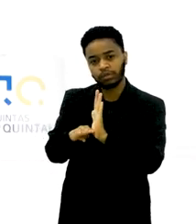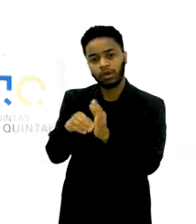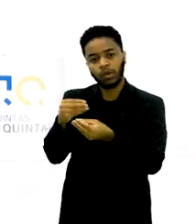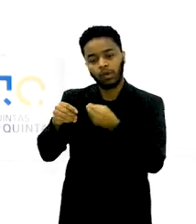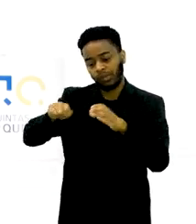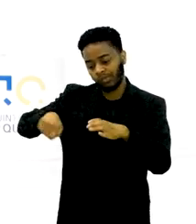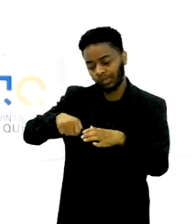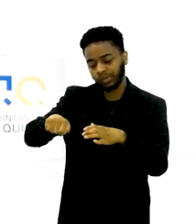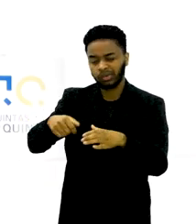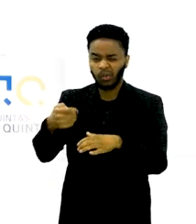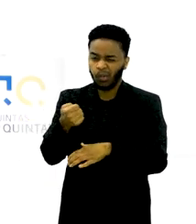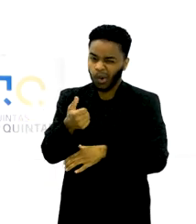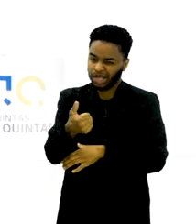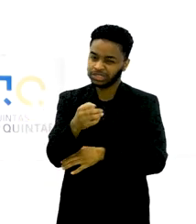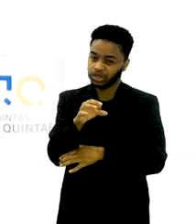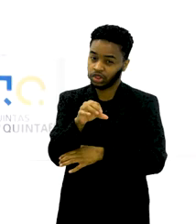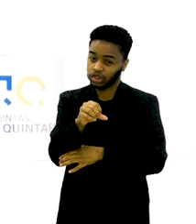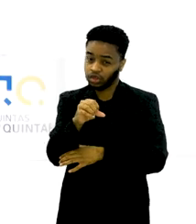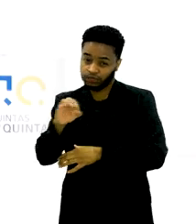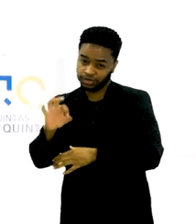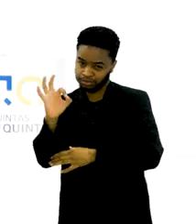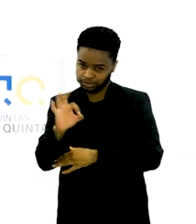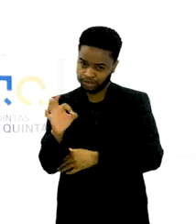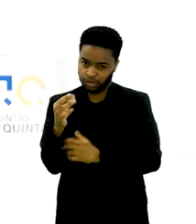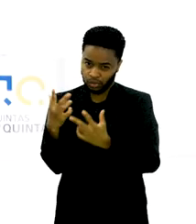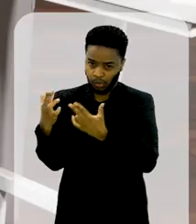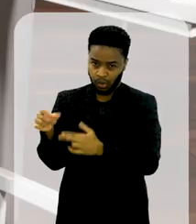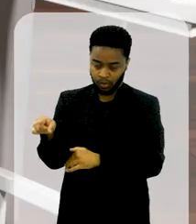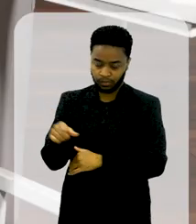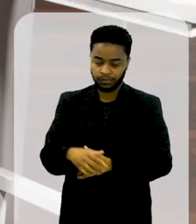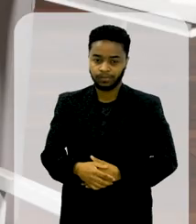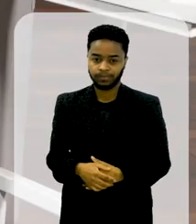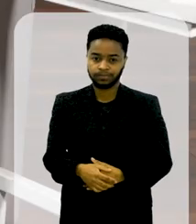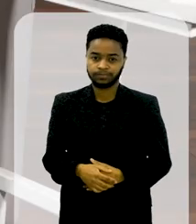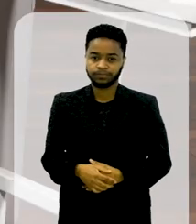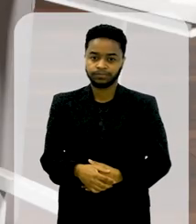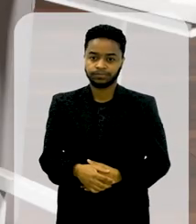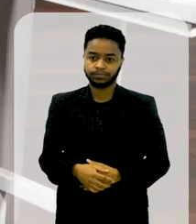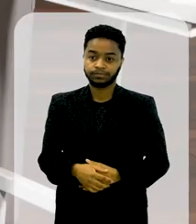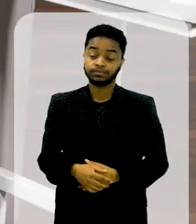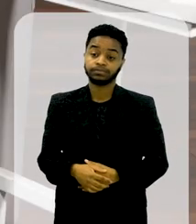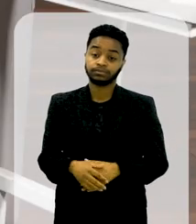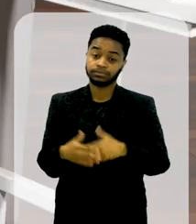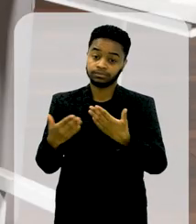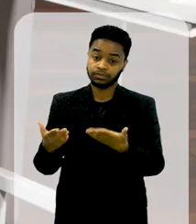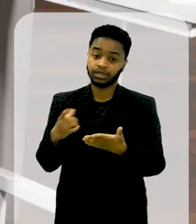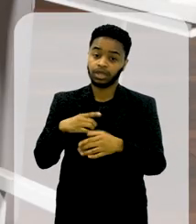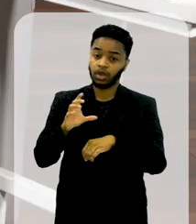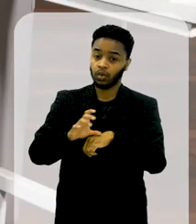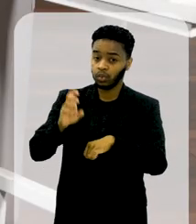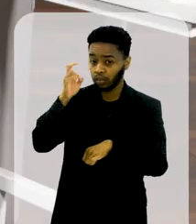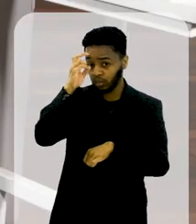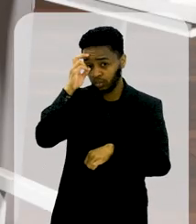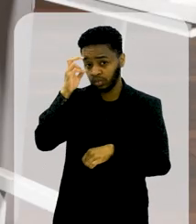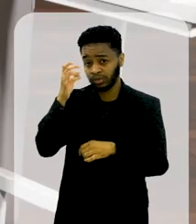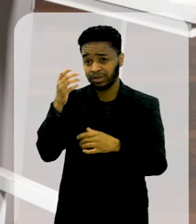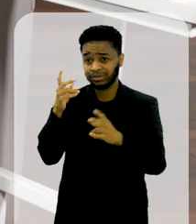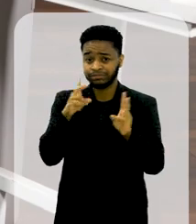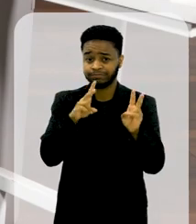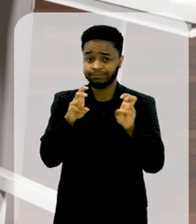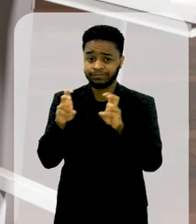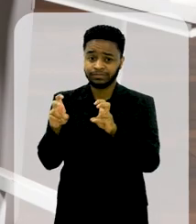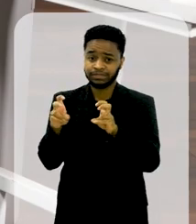quase 90% a lá Dona zica e E aí então esse lado da cultura